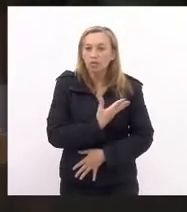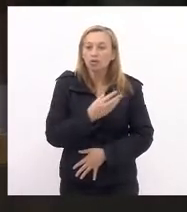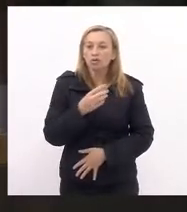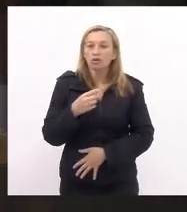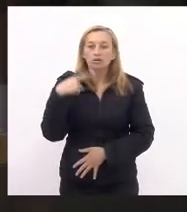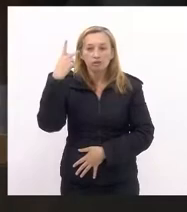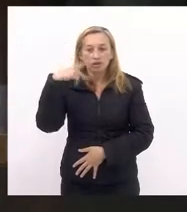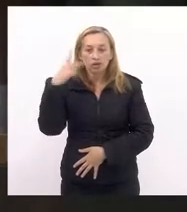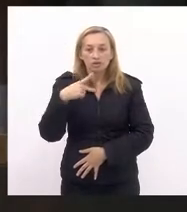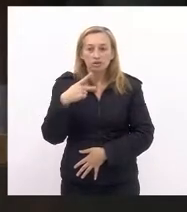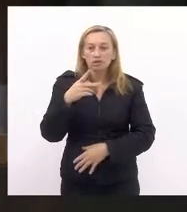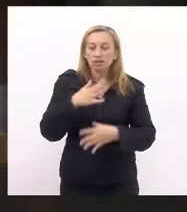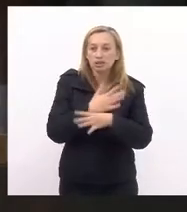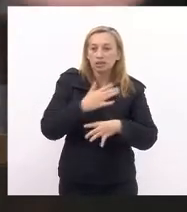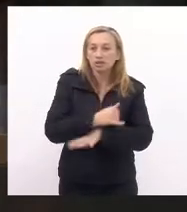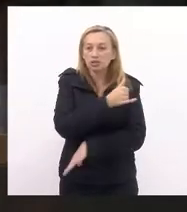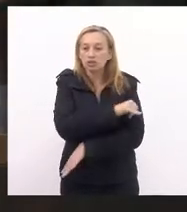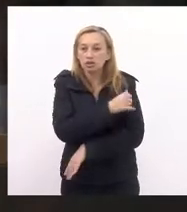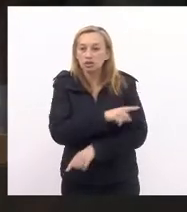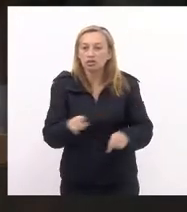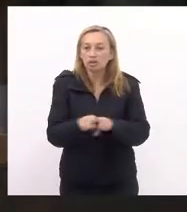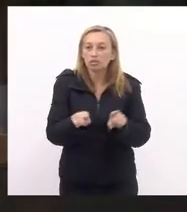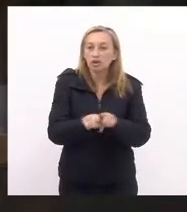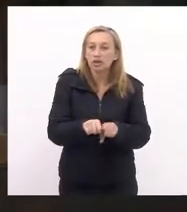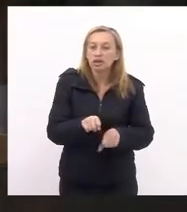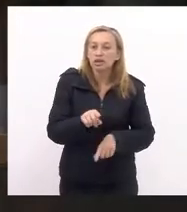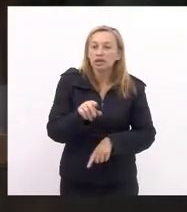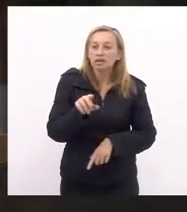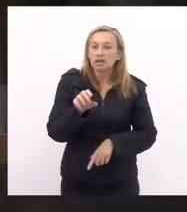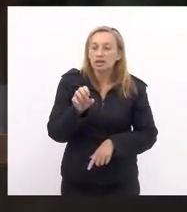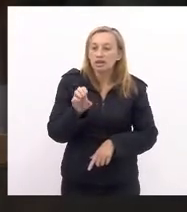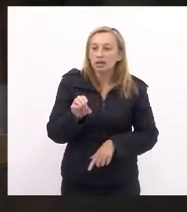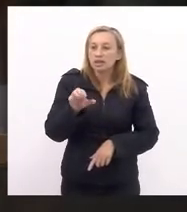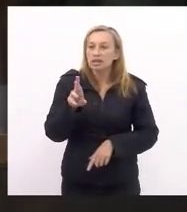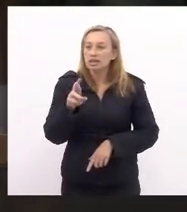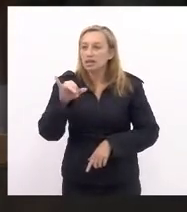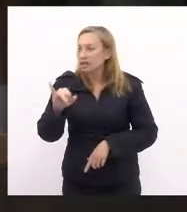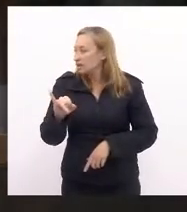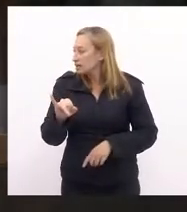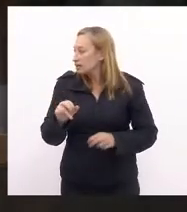vereador da cidade do Rio de Janeiro também, William Siri, que está ali no plenário.